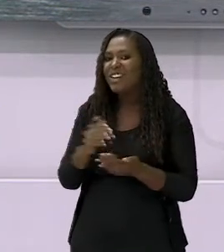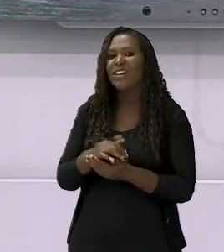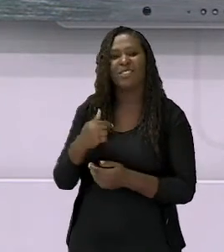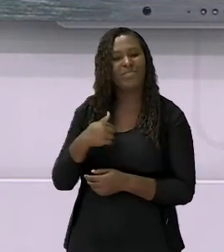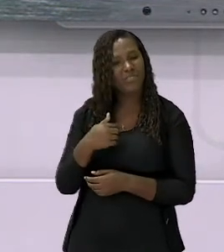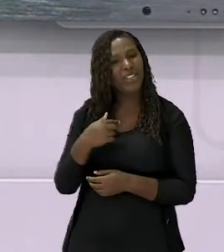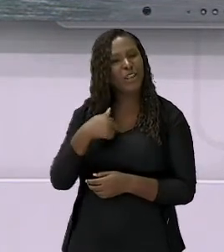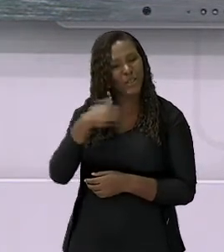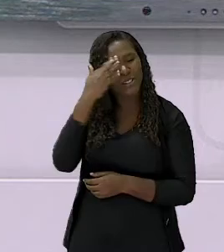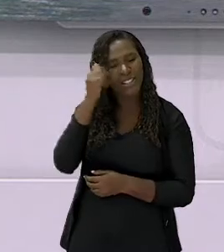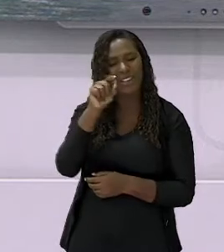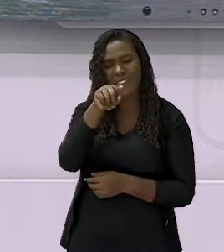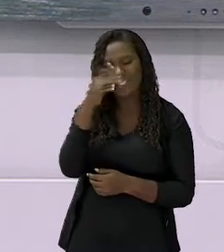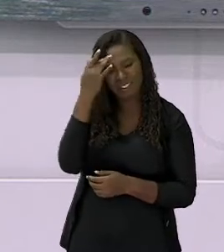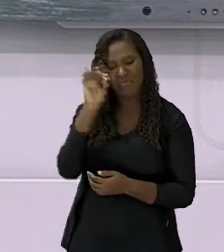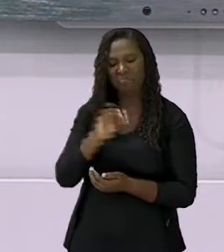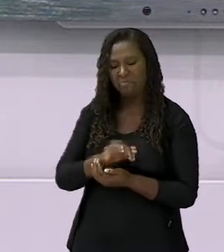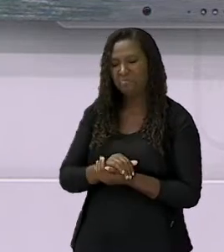certeza.